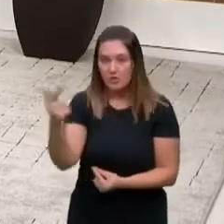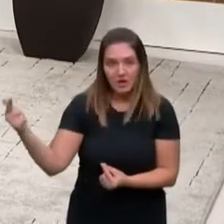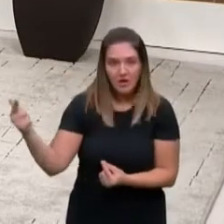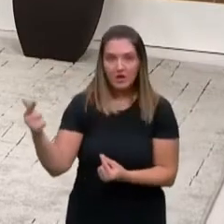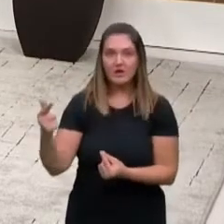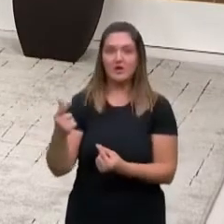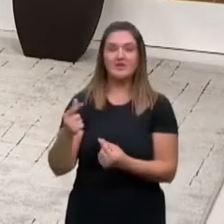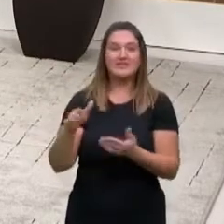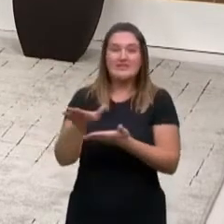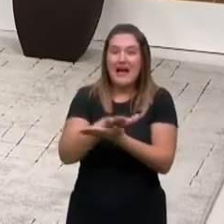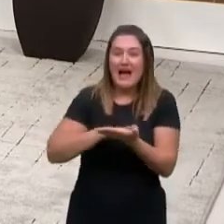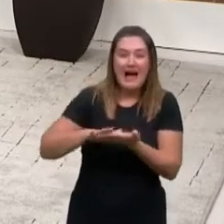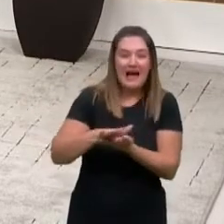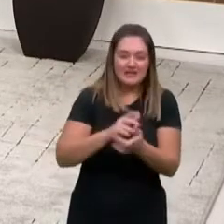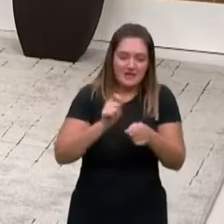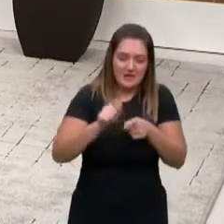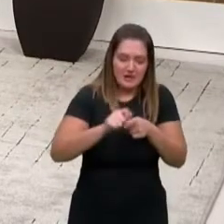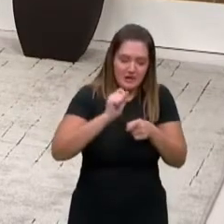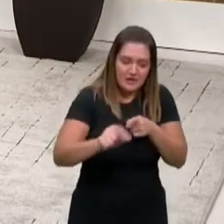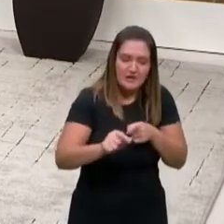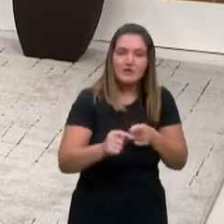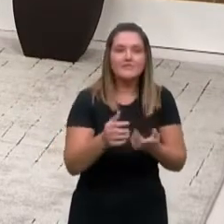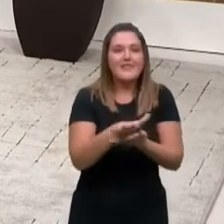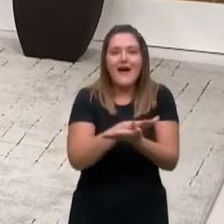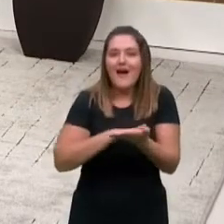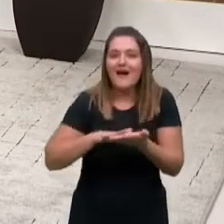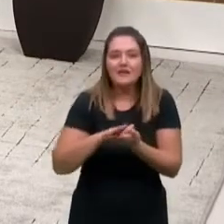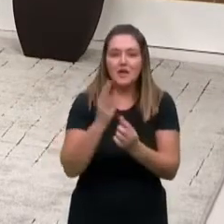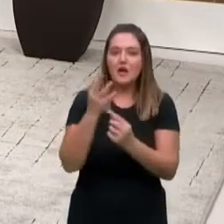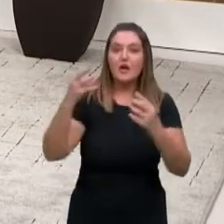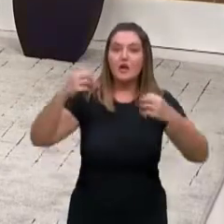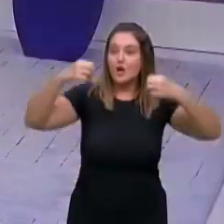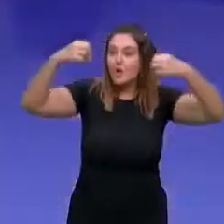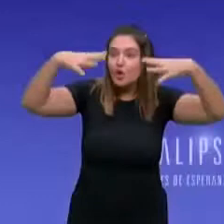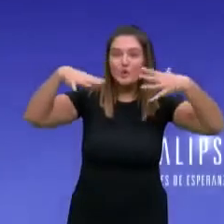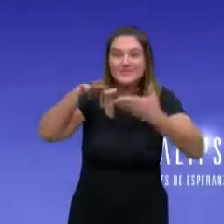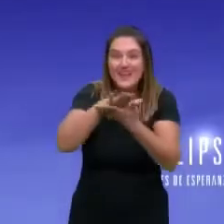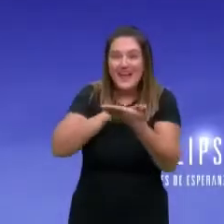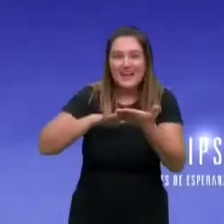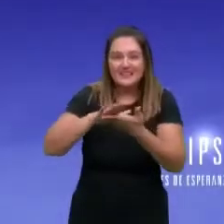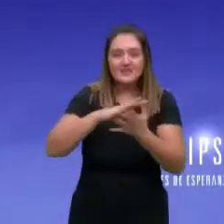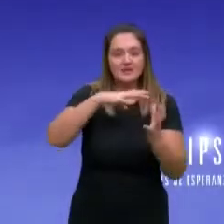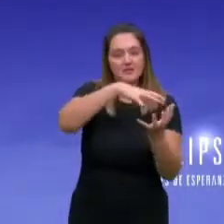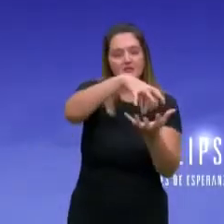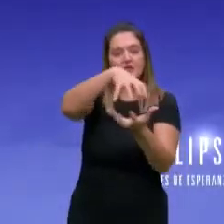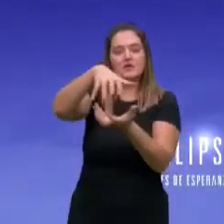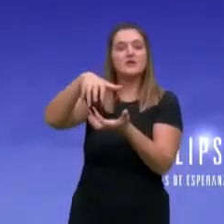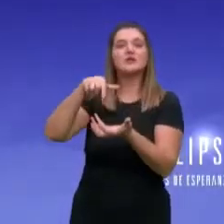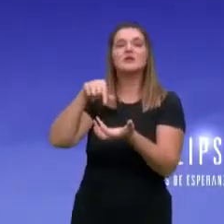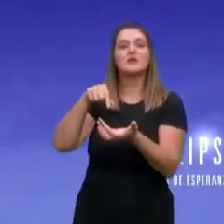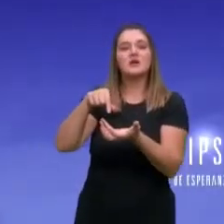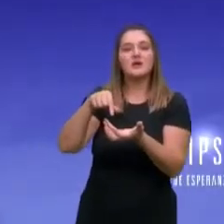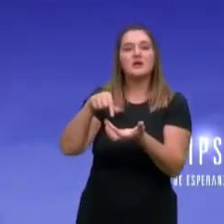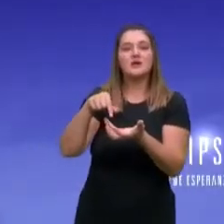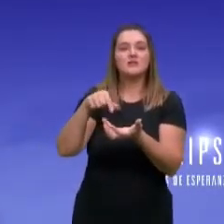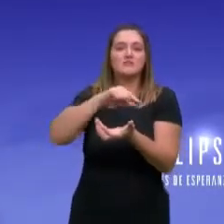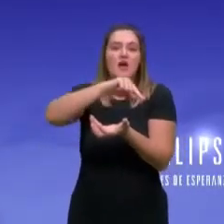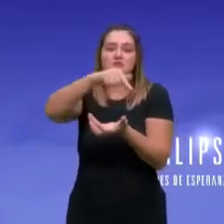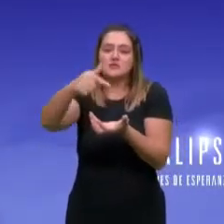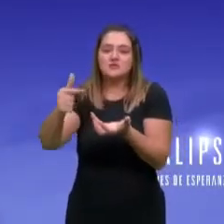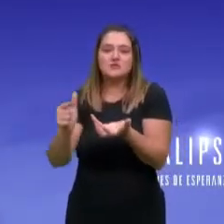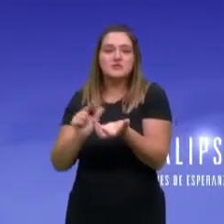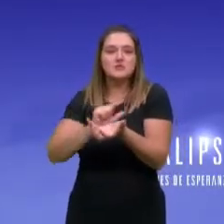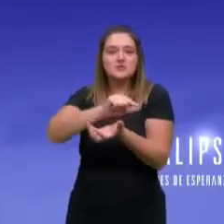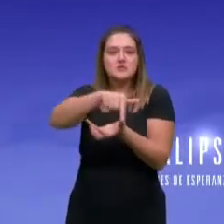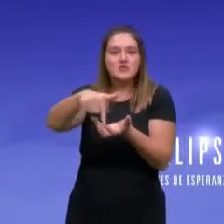lampião, nem vela, nem fósforo, nem isqueiro, nada, nenhuma luz. O verso 23 fala, a terra sem forma e vazia, estava